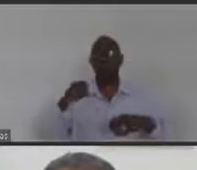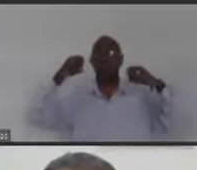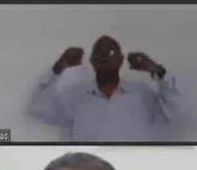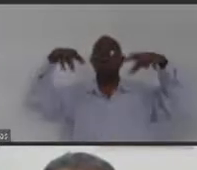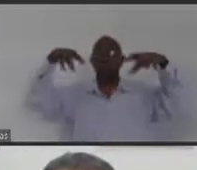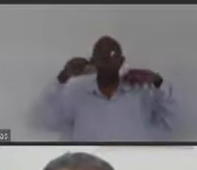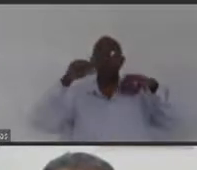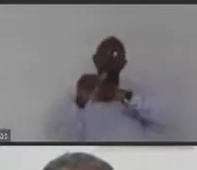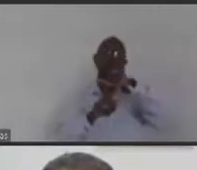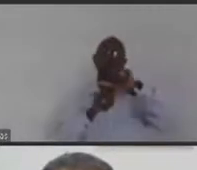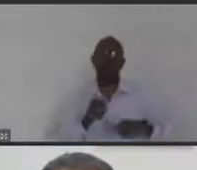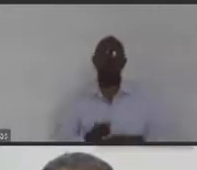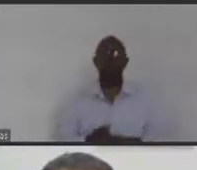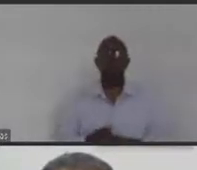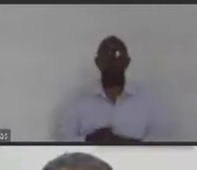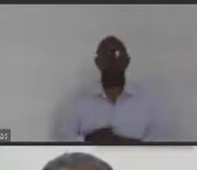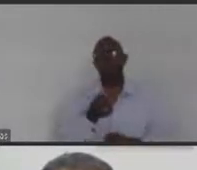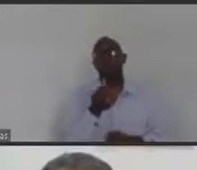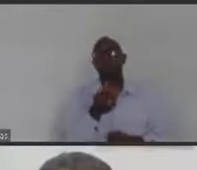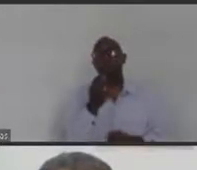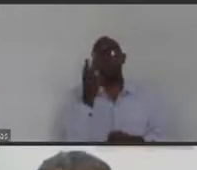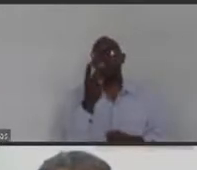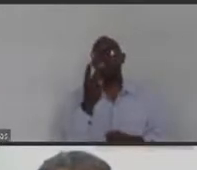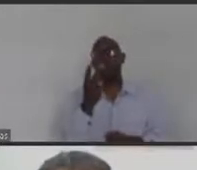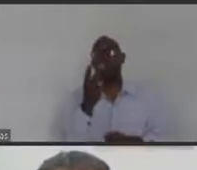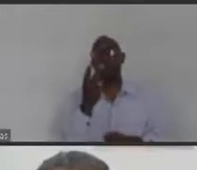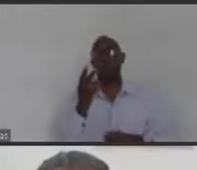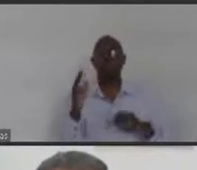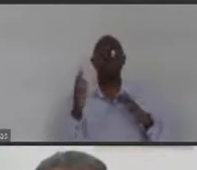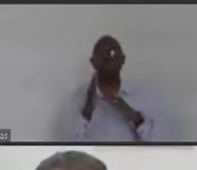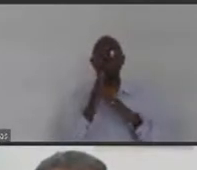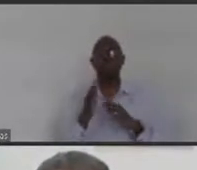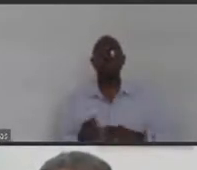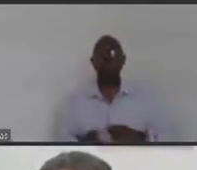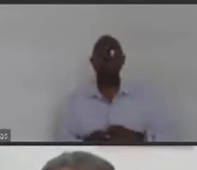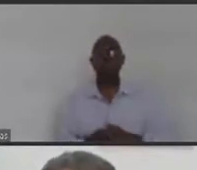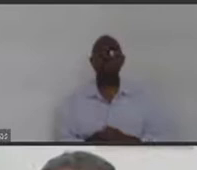Indicação 4062 até a indicação